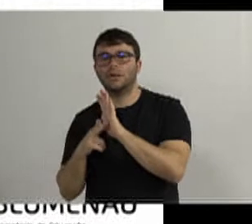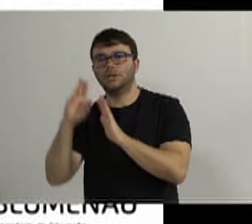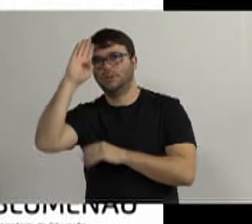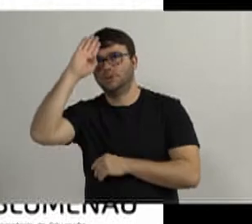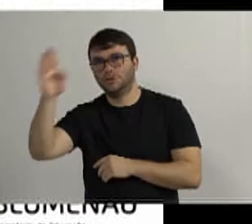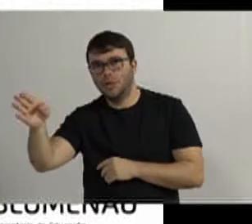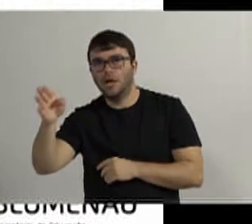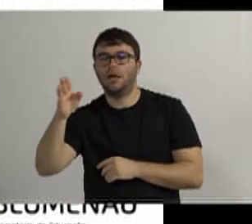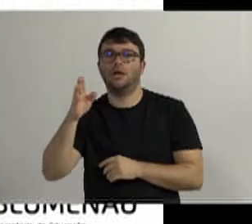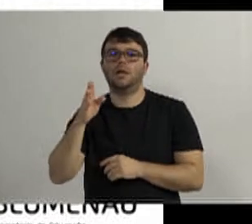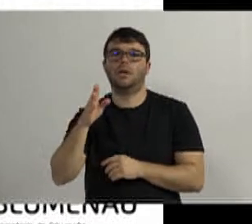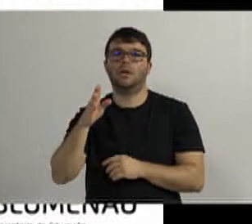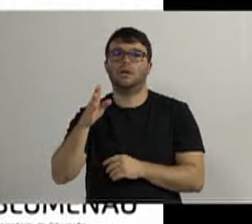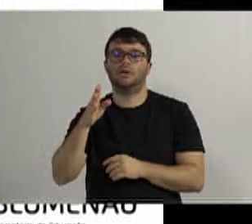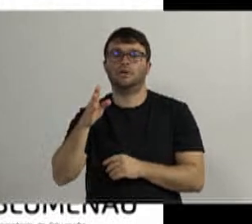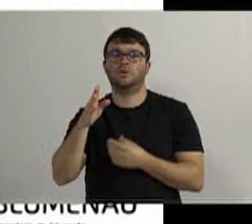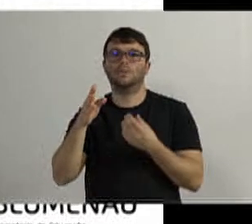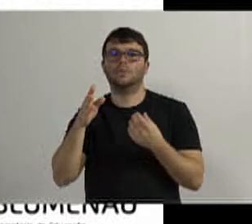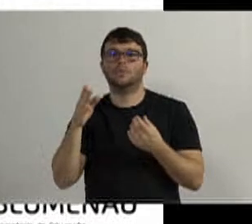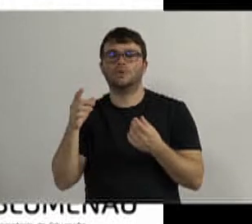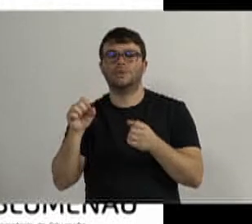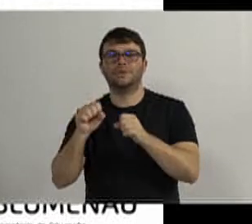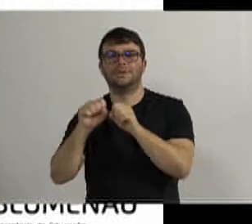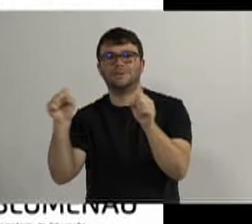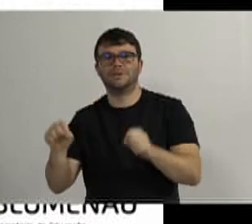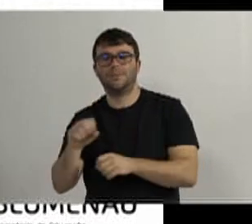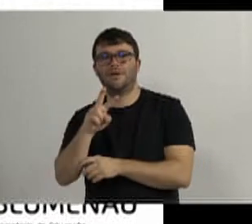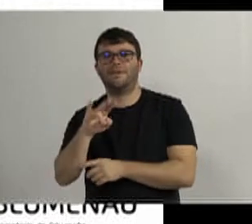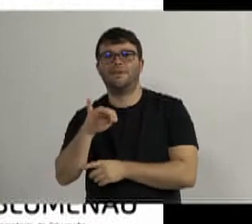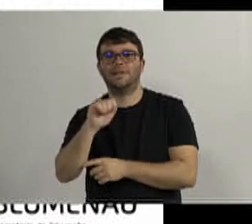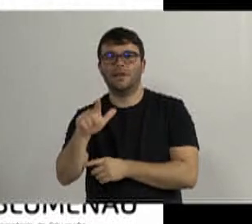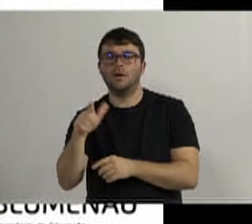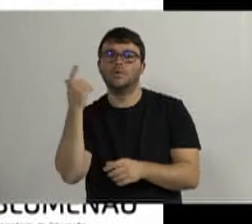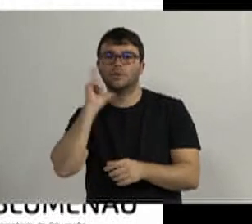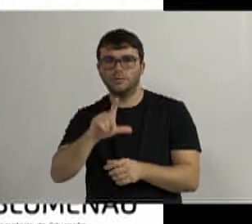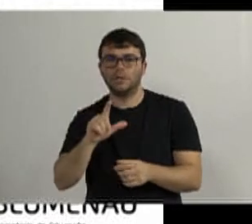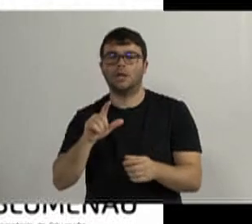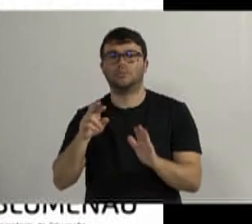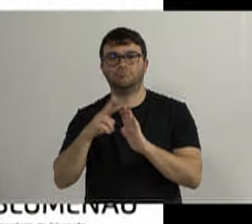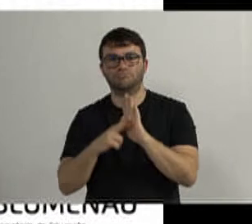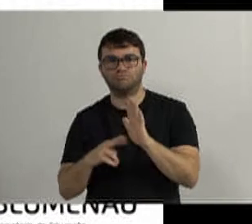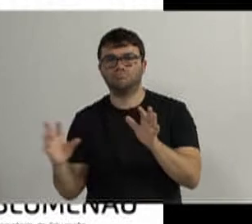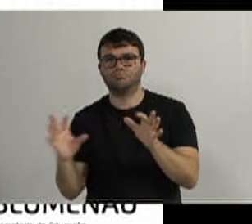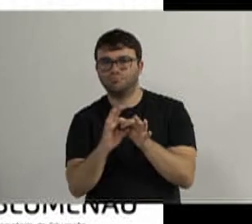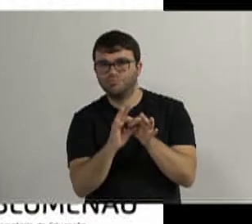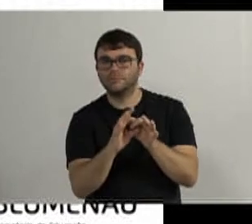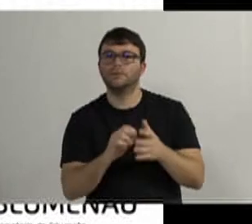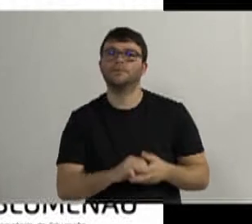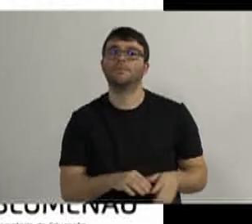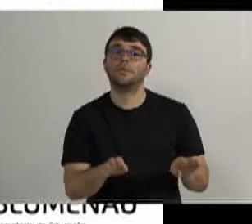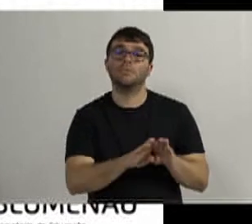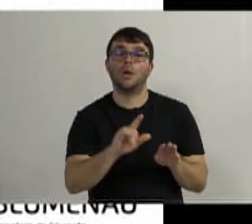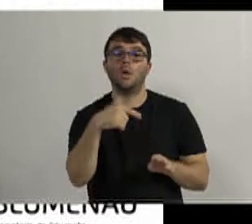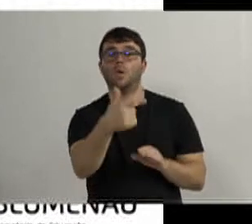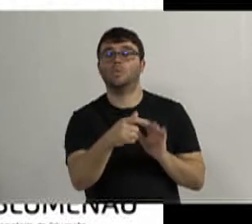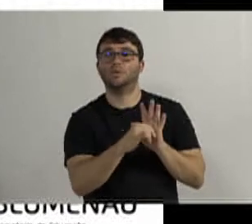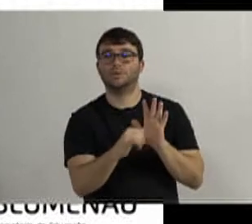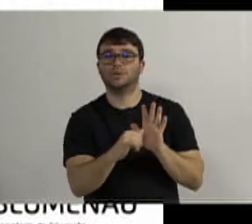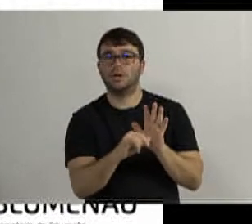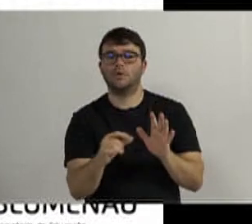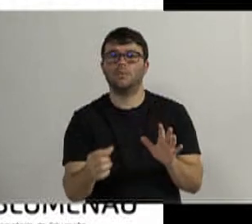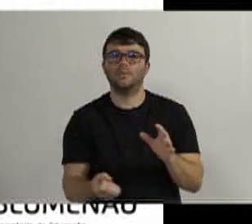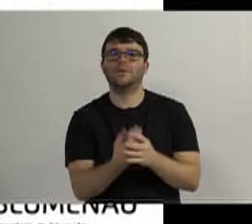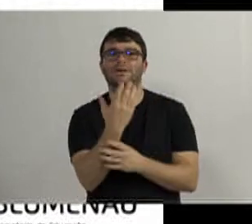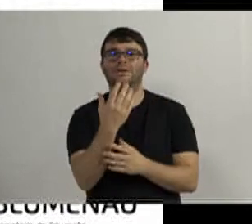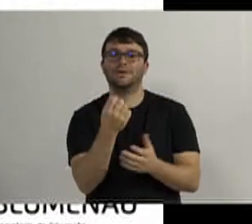Direta com a implantação do sistema Vital e a partir daí a regularização também tem um outro edital que tá para contratação de